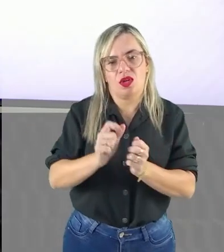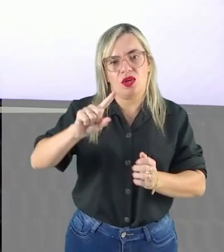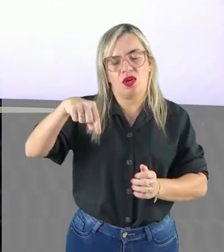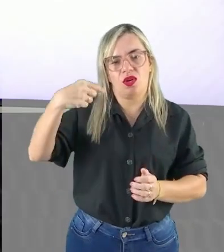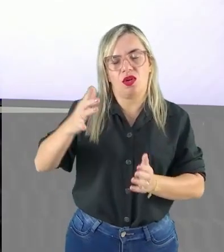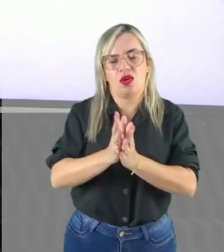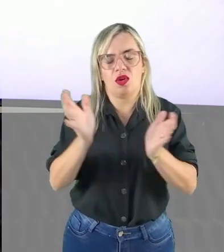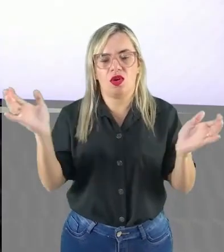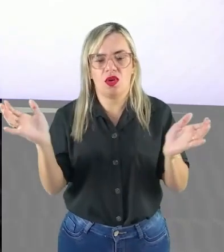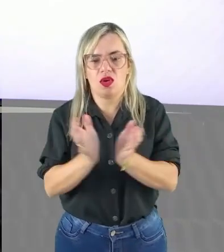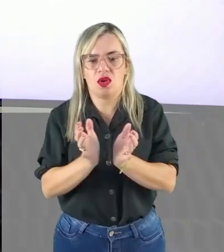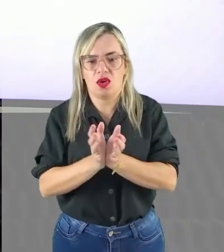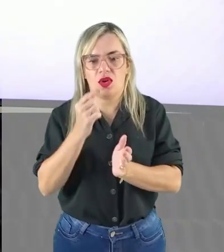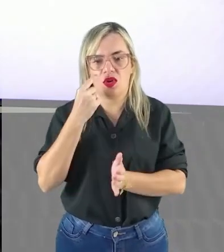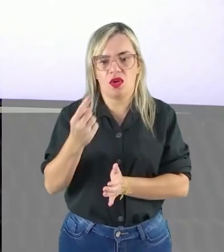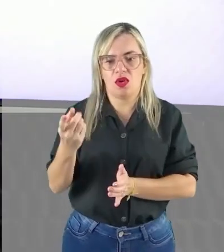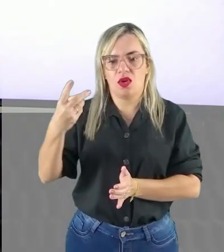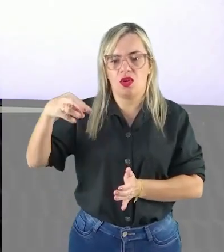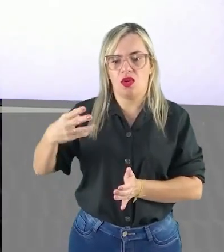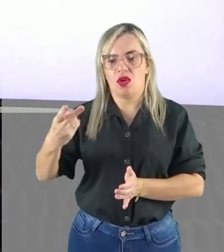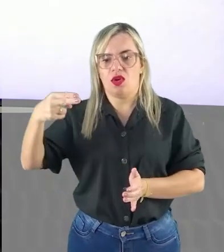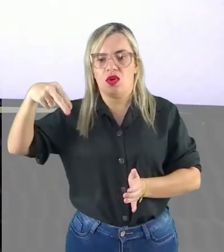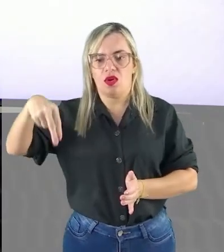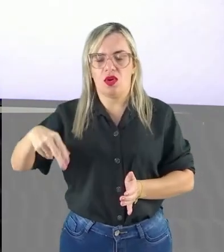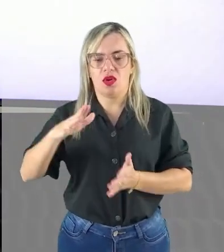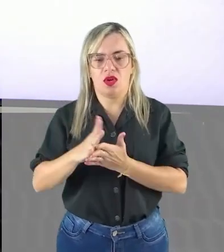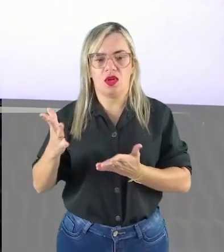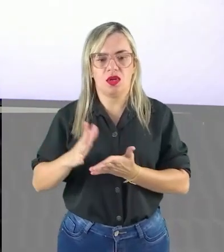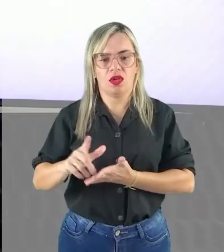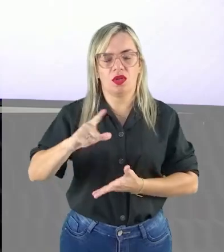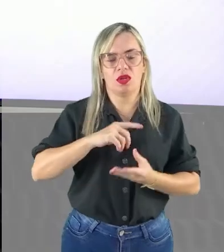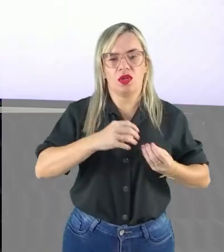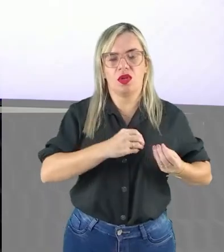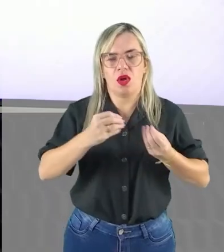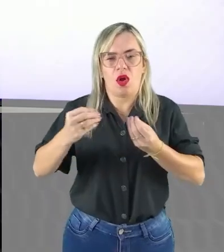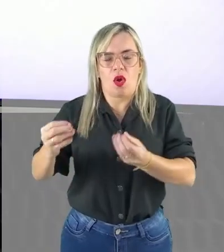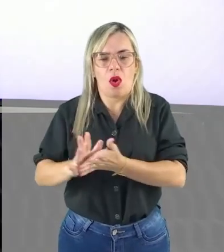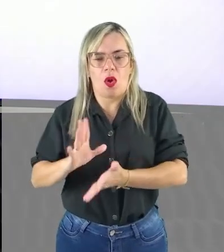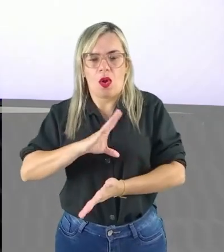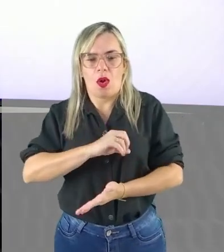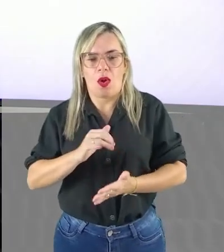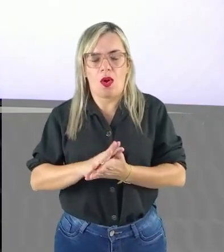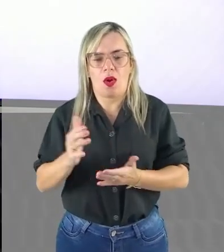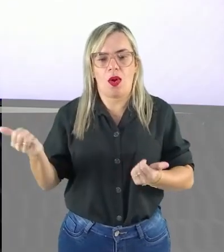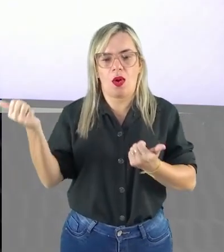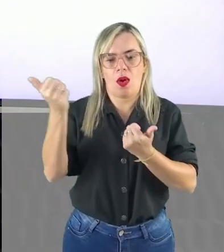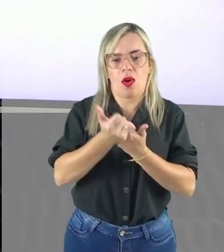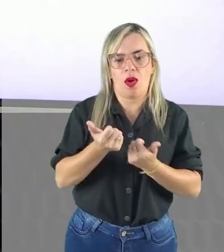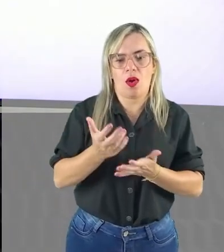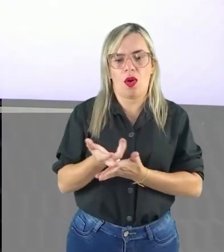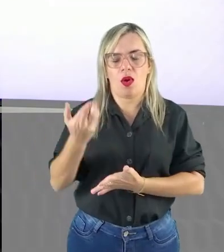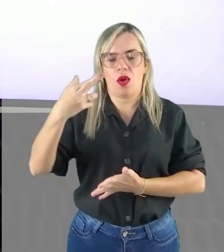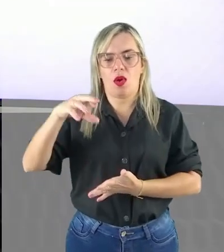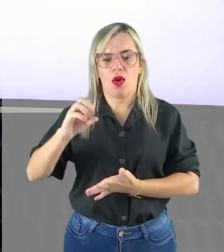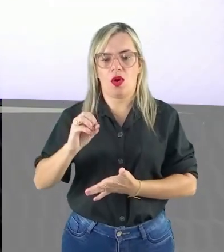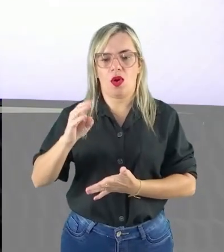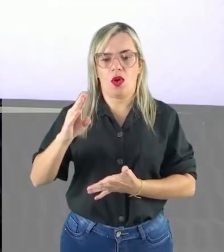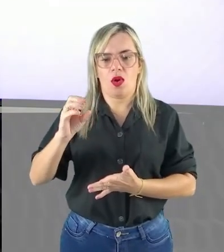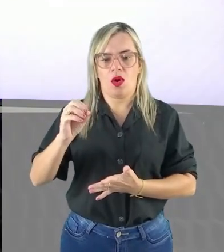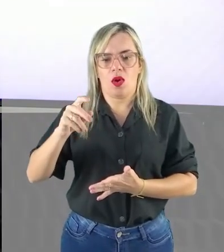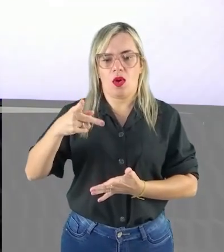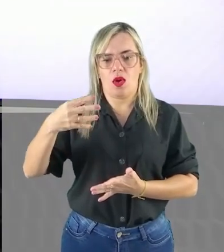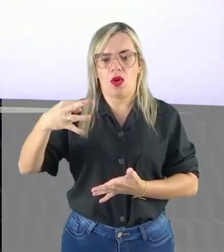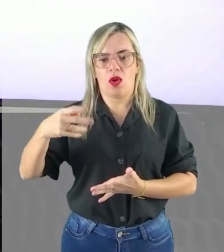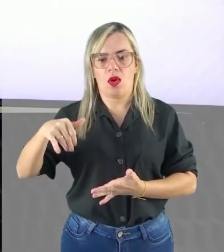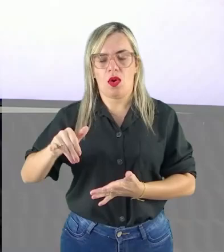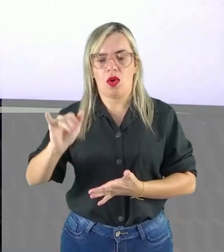Omoron lhe oferece uma mascota, um mascote substituto, o RoboKit, tá? Se trata de